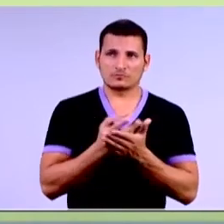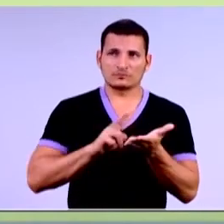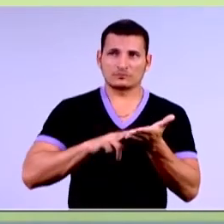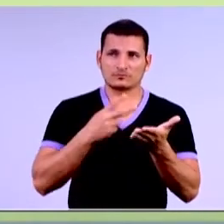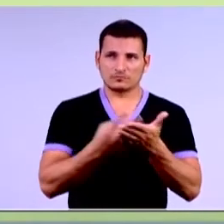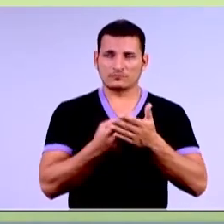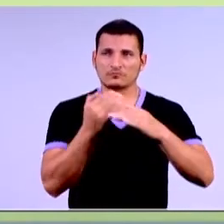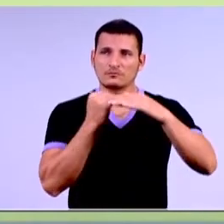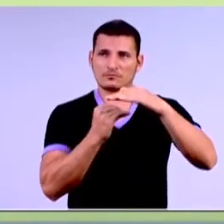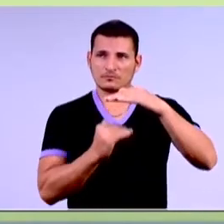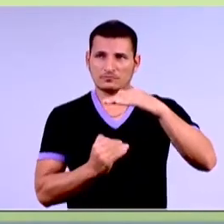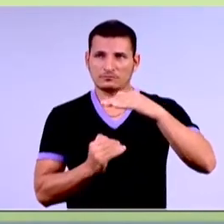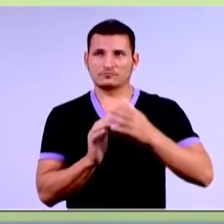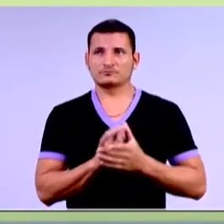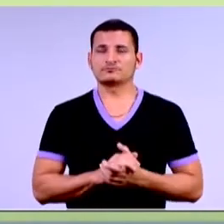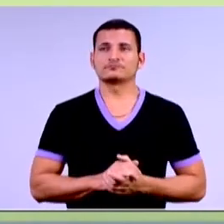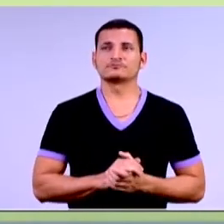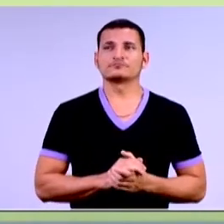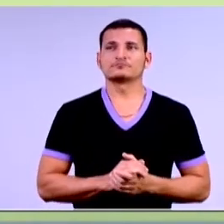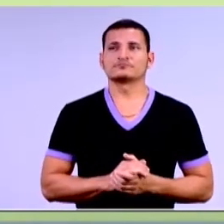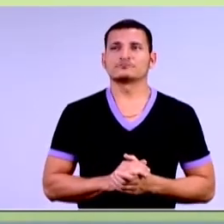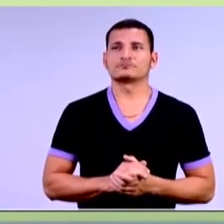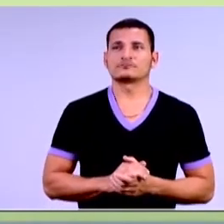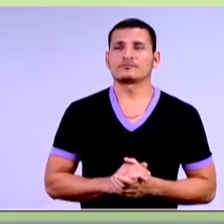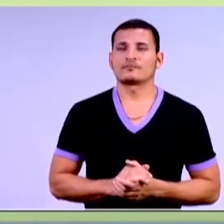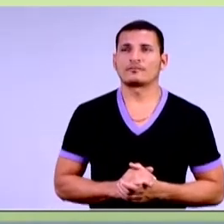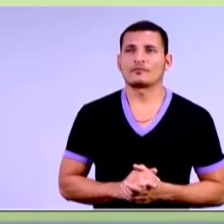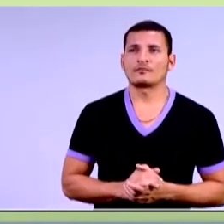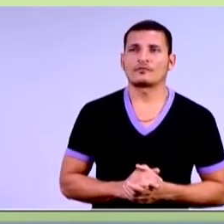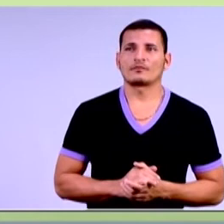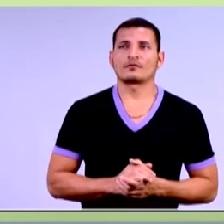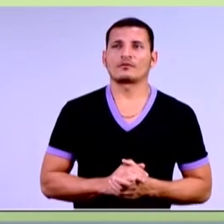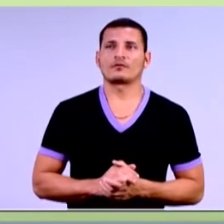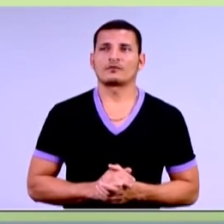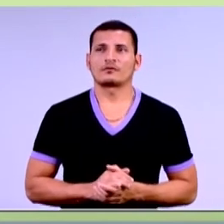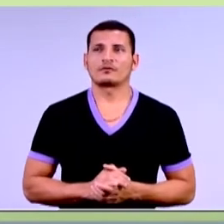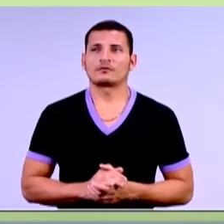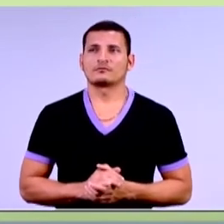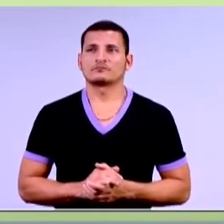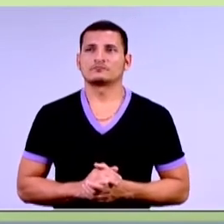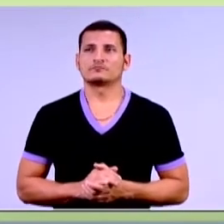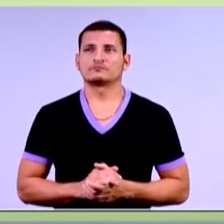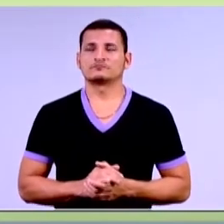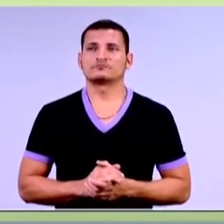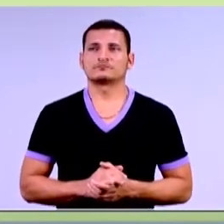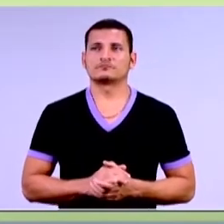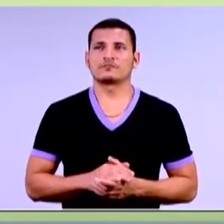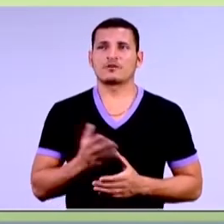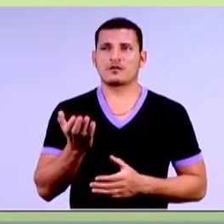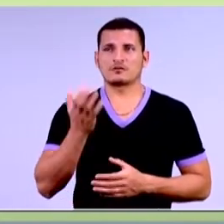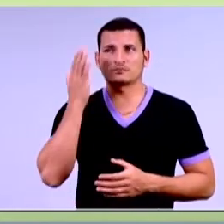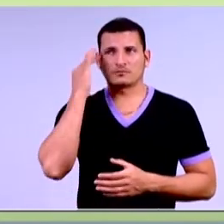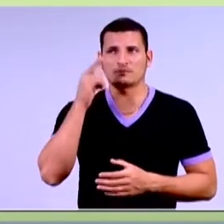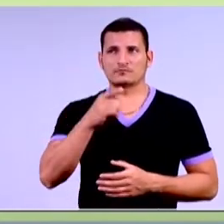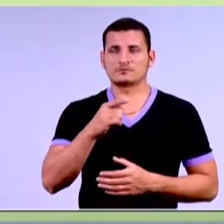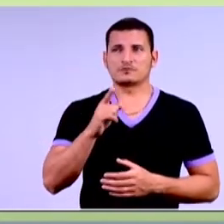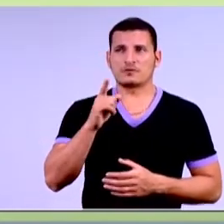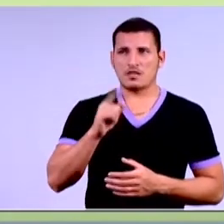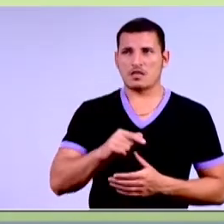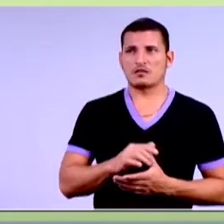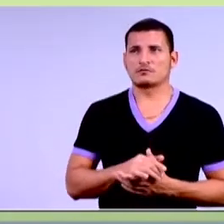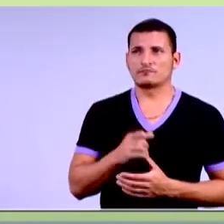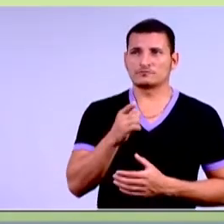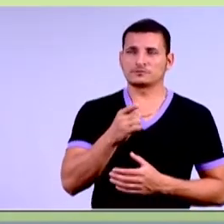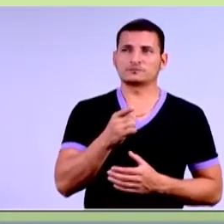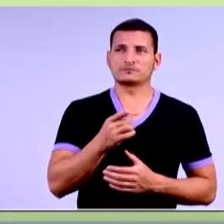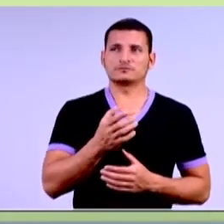ele o guia com piu em processo final então assim são perguntas pessoais eu quero saber se você será se você pretende